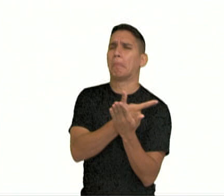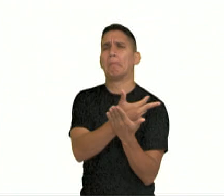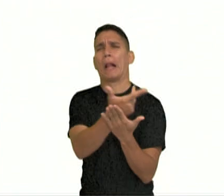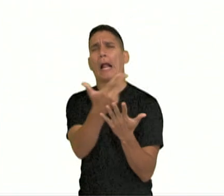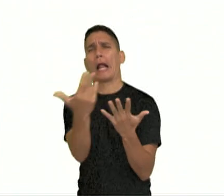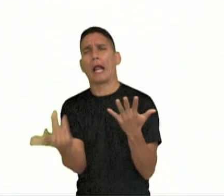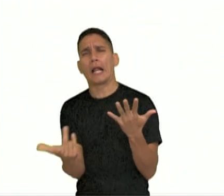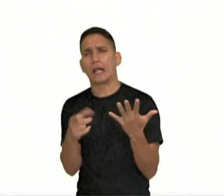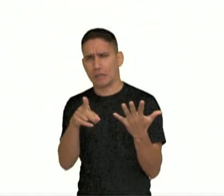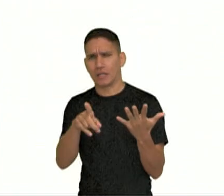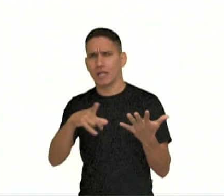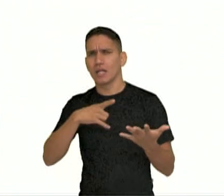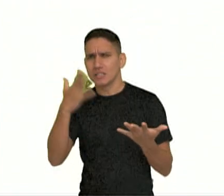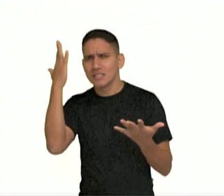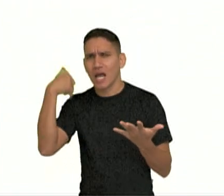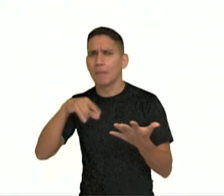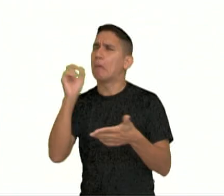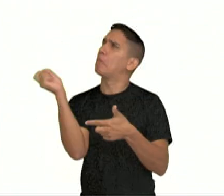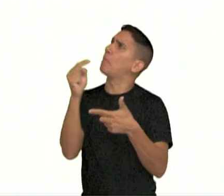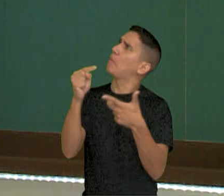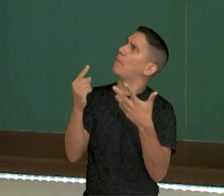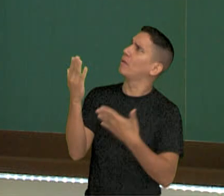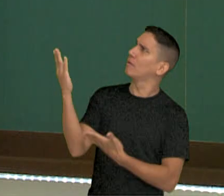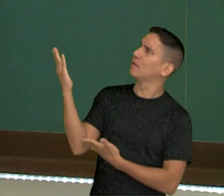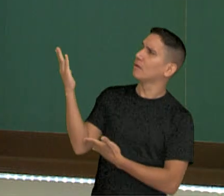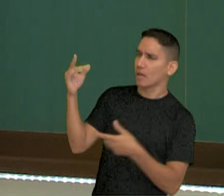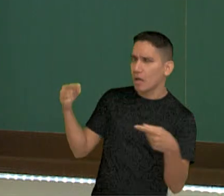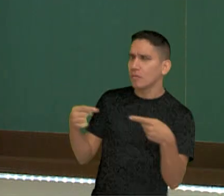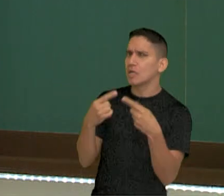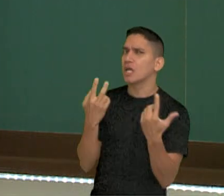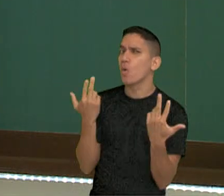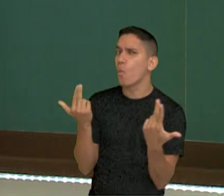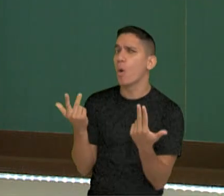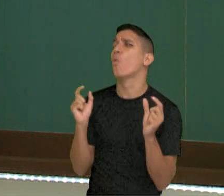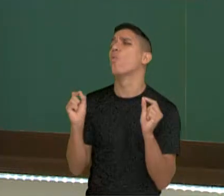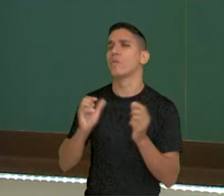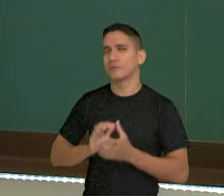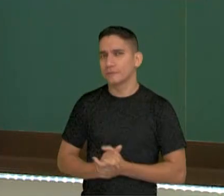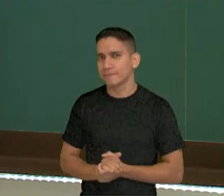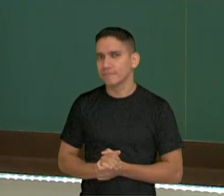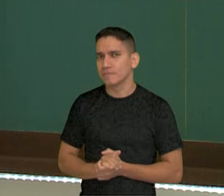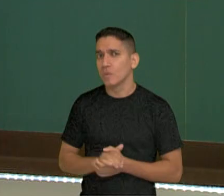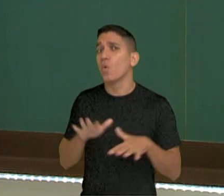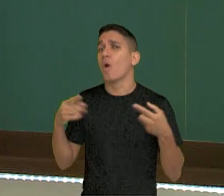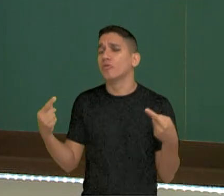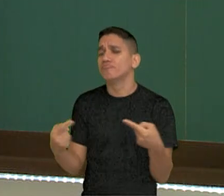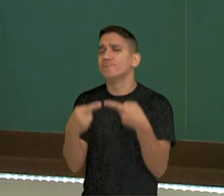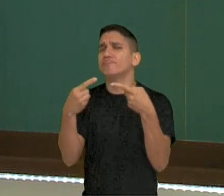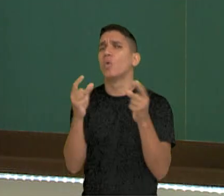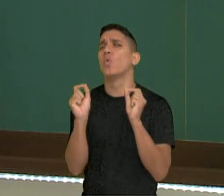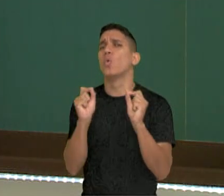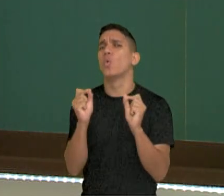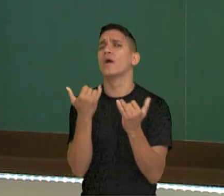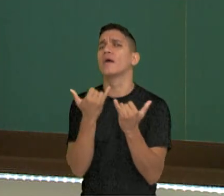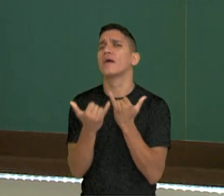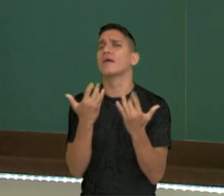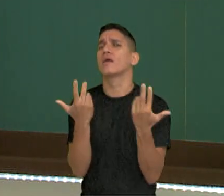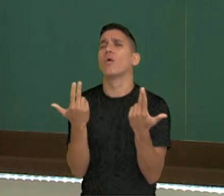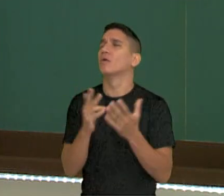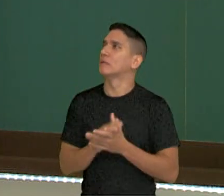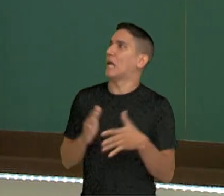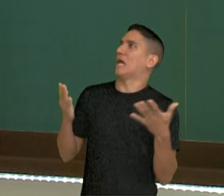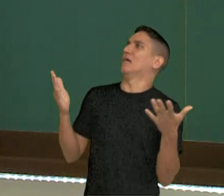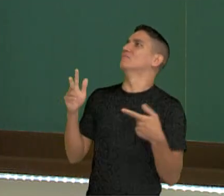sabe o que todos esses aparelhos têm em comum? O que será que eles têm em comum? Ai,